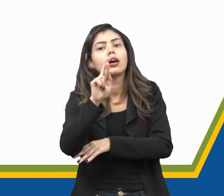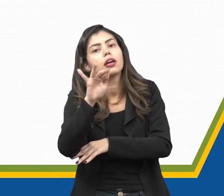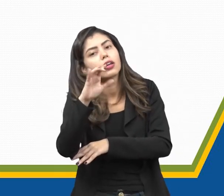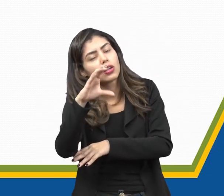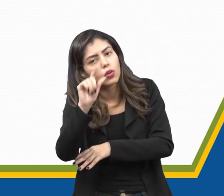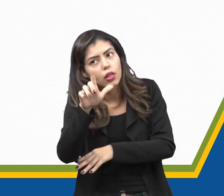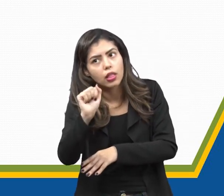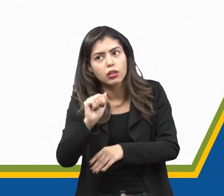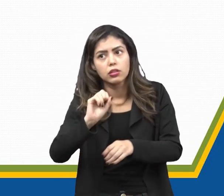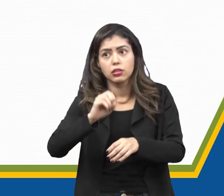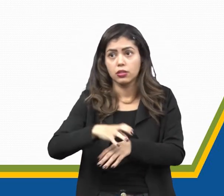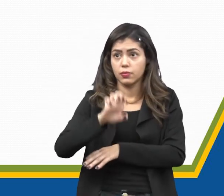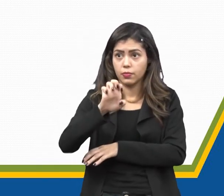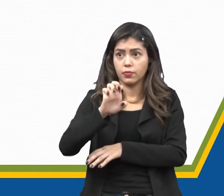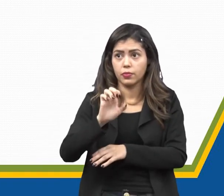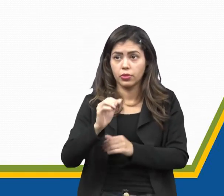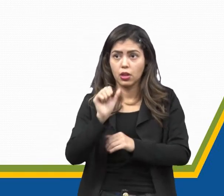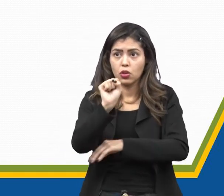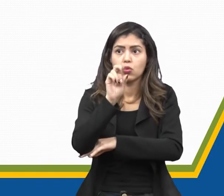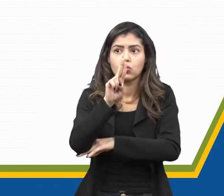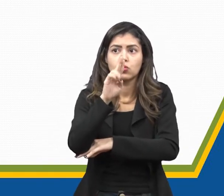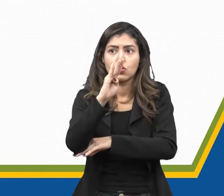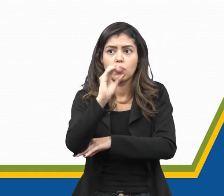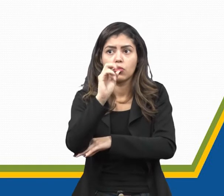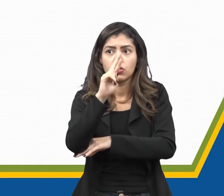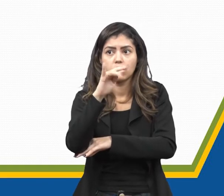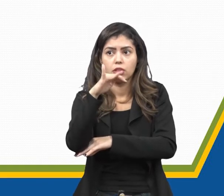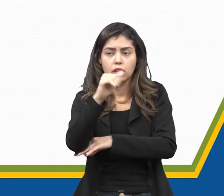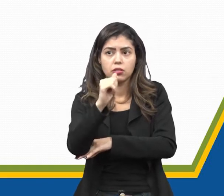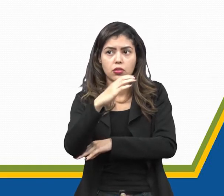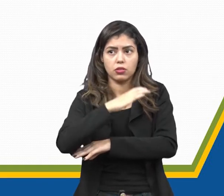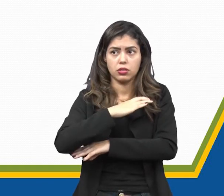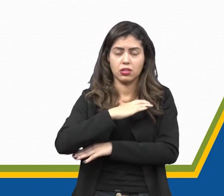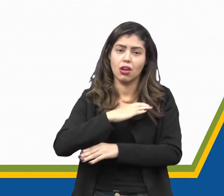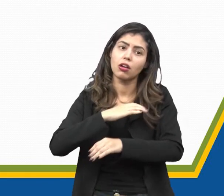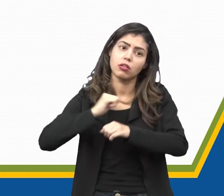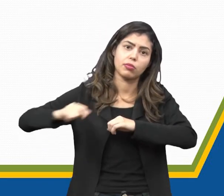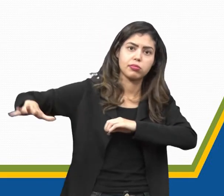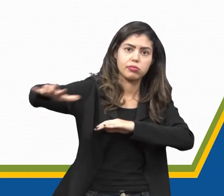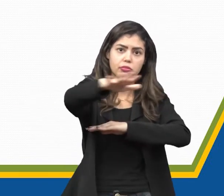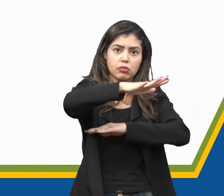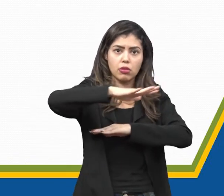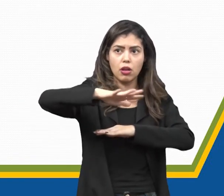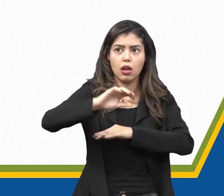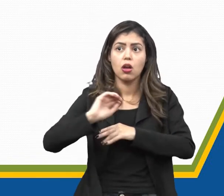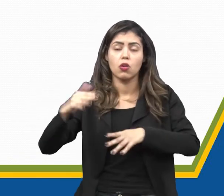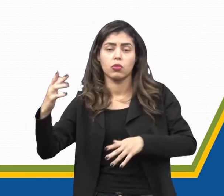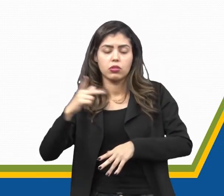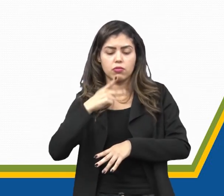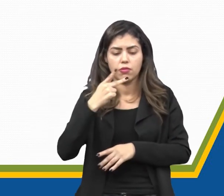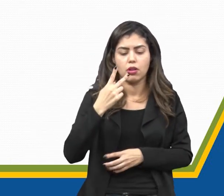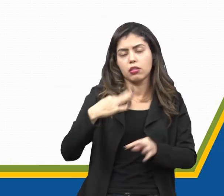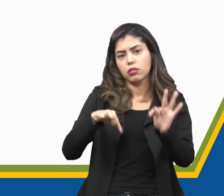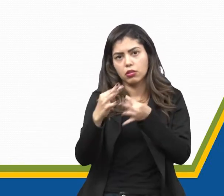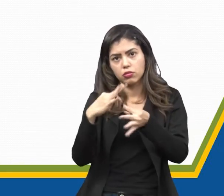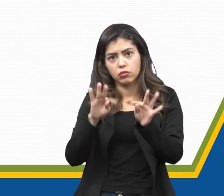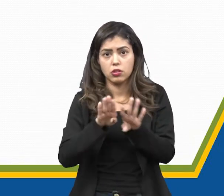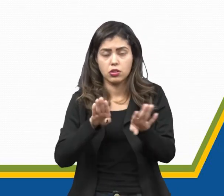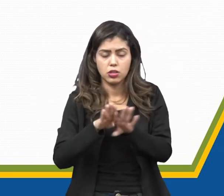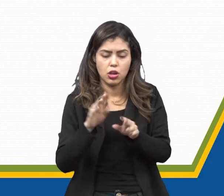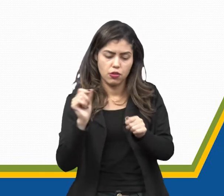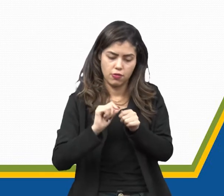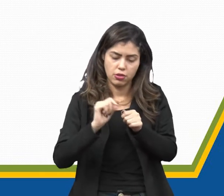cidade em relação ao campo. E aí, quando se fala em tecnologia, pessoal, né, principalmente nos sistemas mecanizados, principalmente na questão de âmbito de